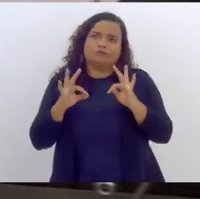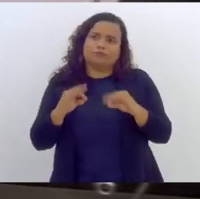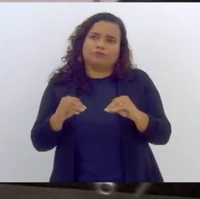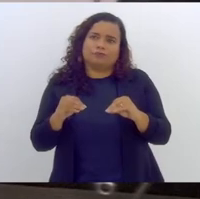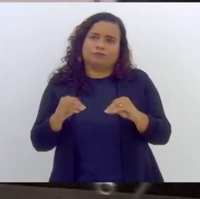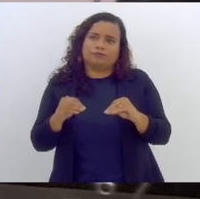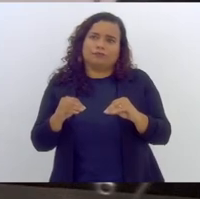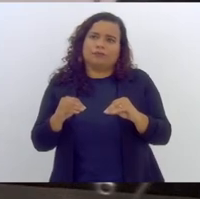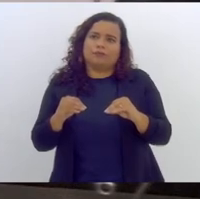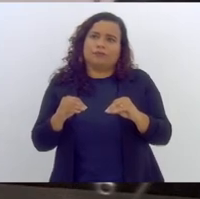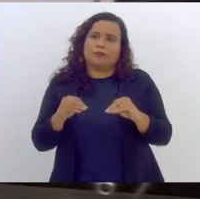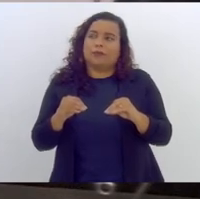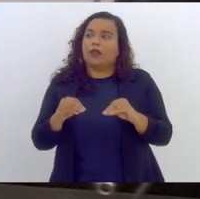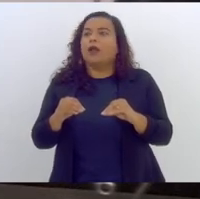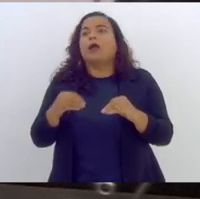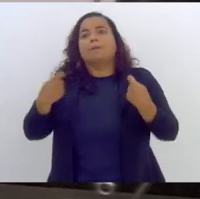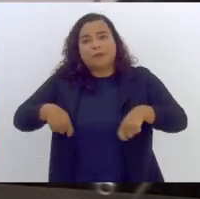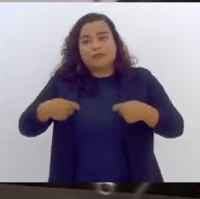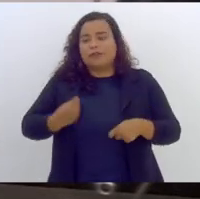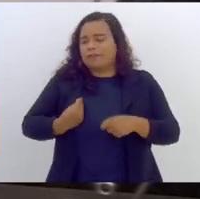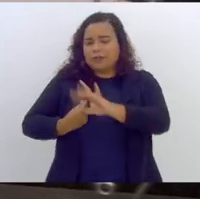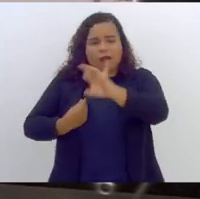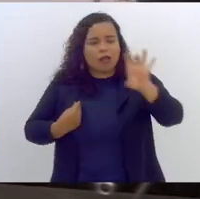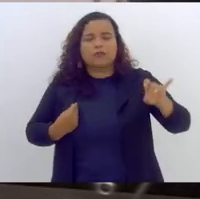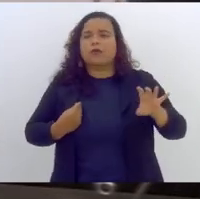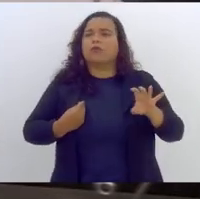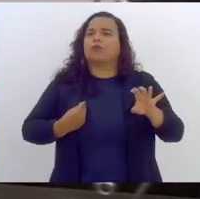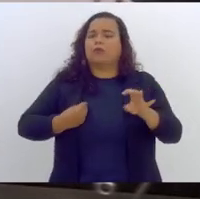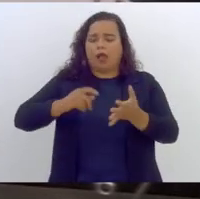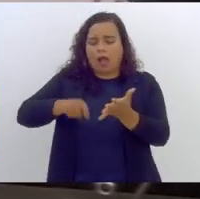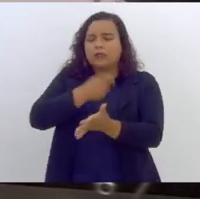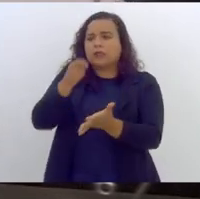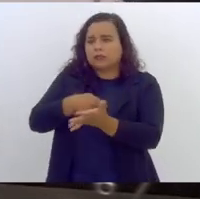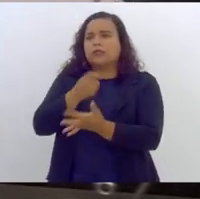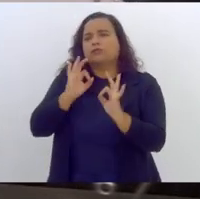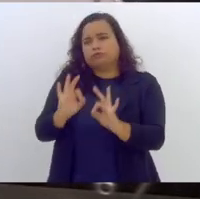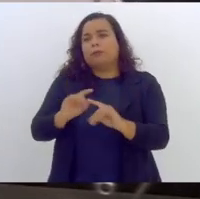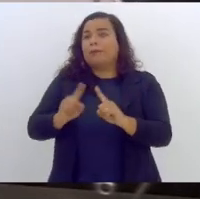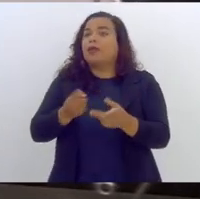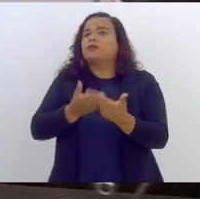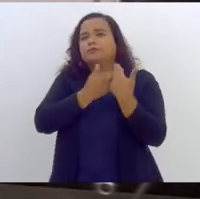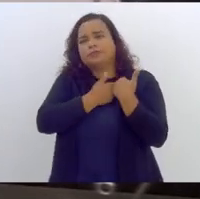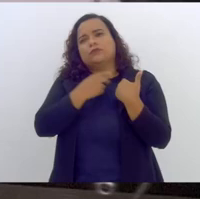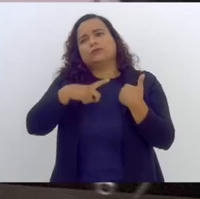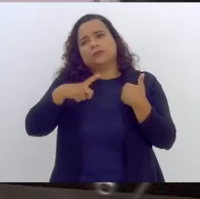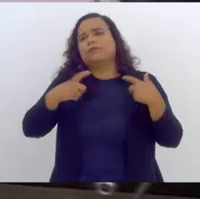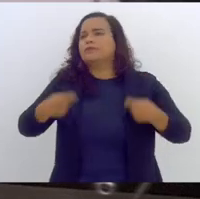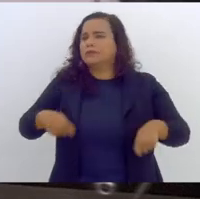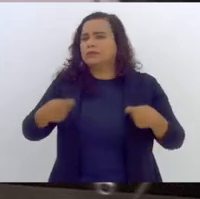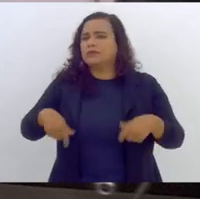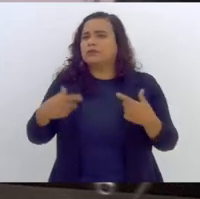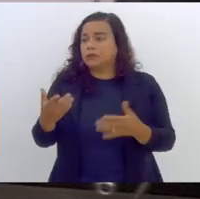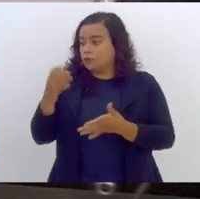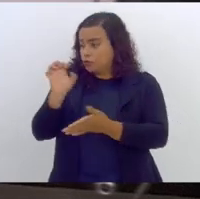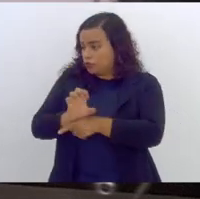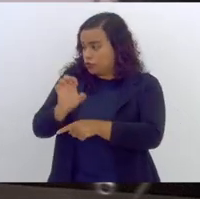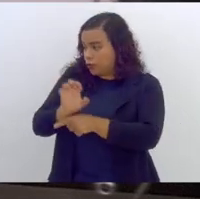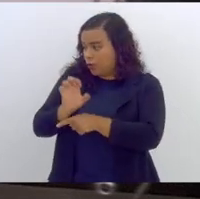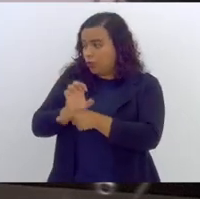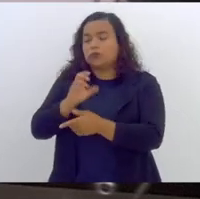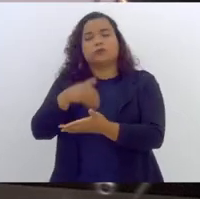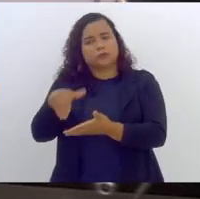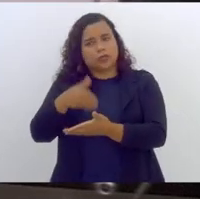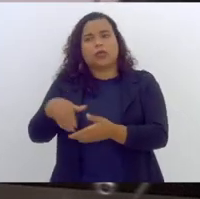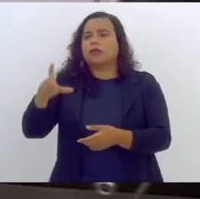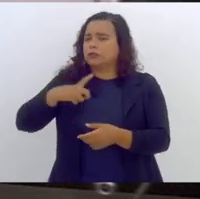assinar as coisas com responsabilidade então a Secretaria de Estado então ela tá bem